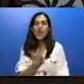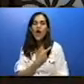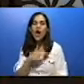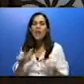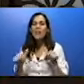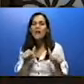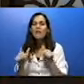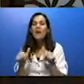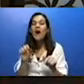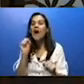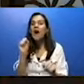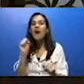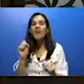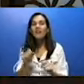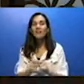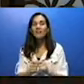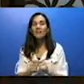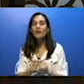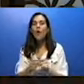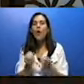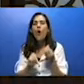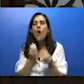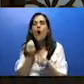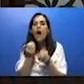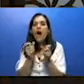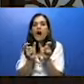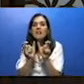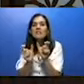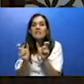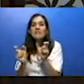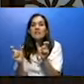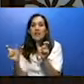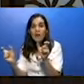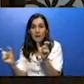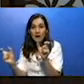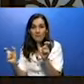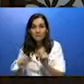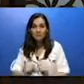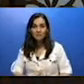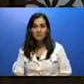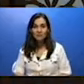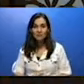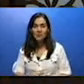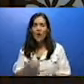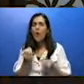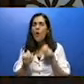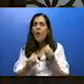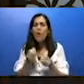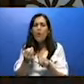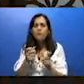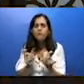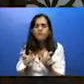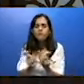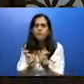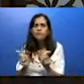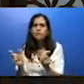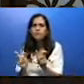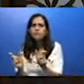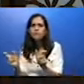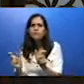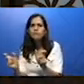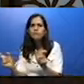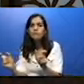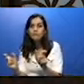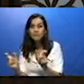trabalhar a formação das sílabas tá como se forma se